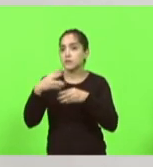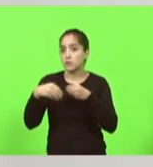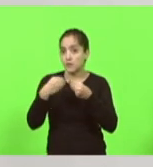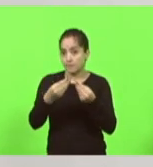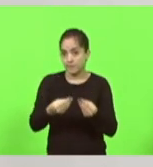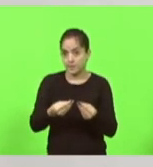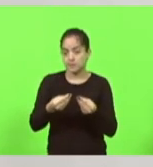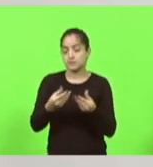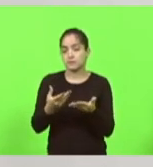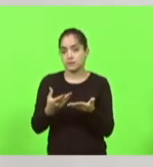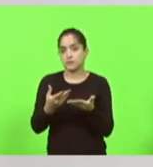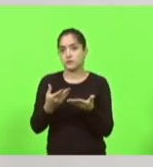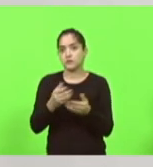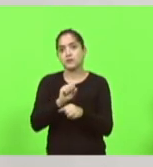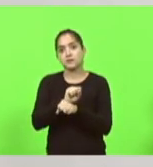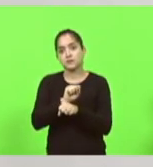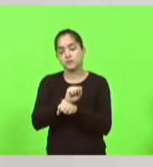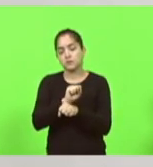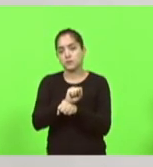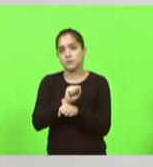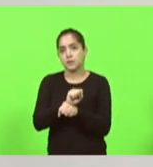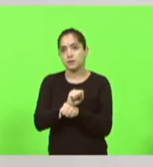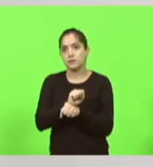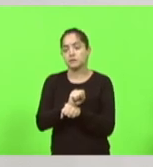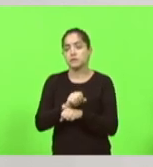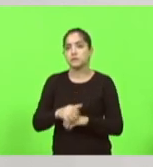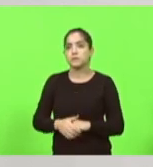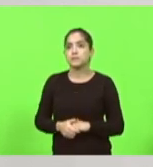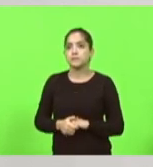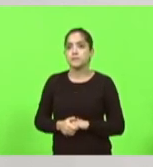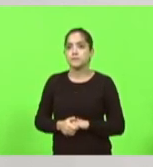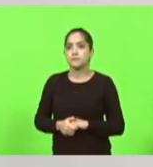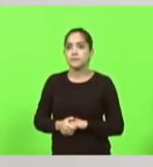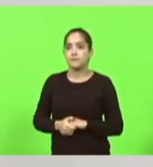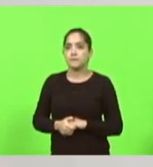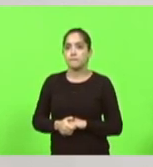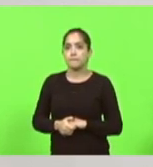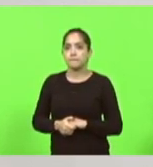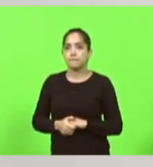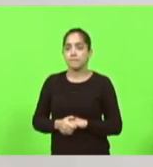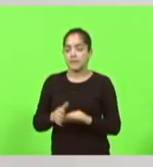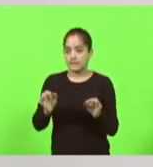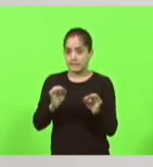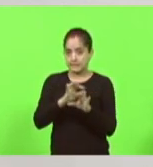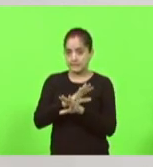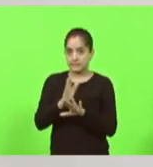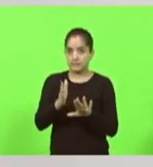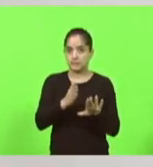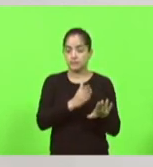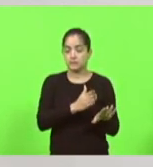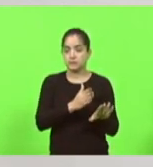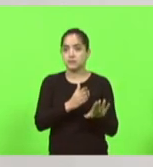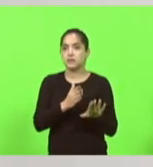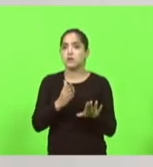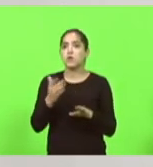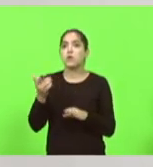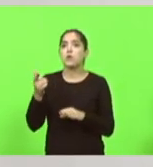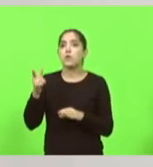muito por esse presente ali no coração da Cidade Azul. Muito bem, encerrando esse assunto, eu quero aqui dar uma